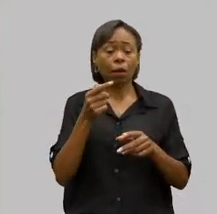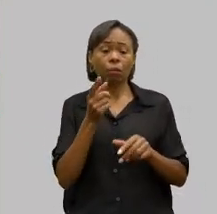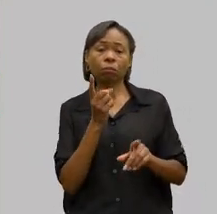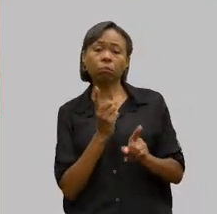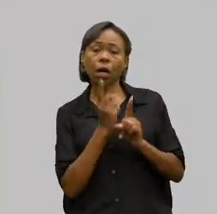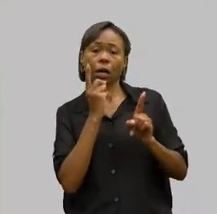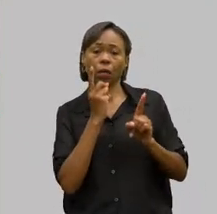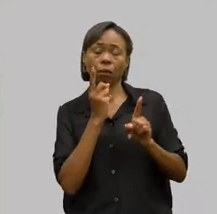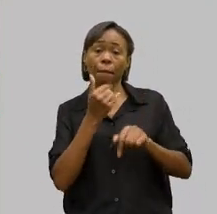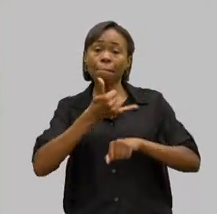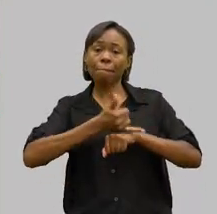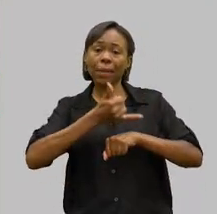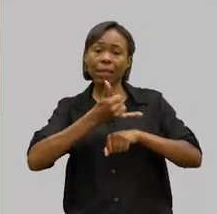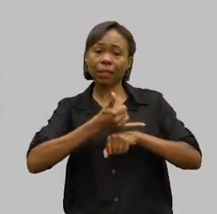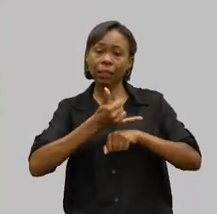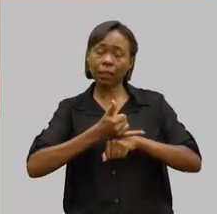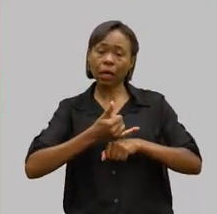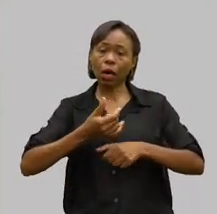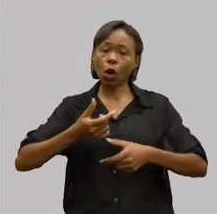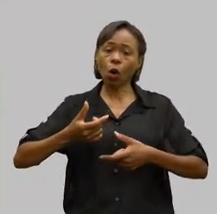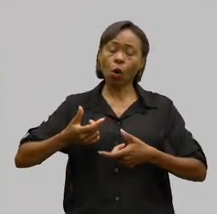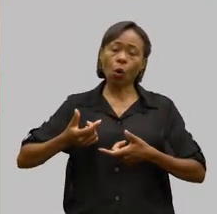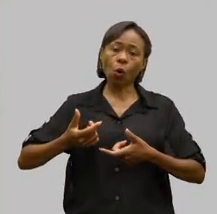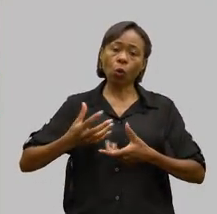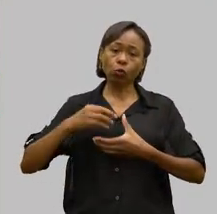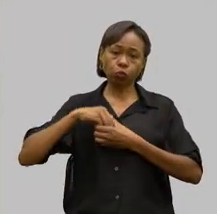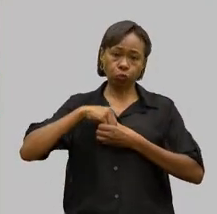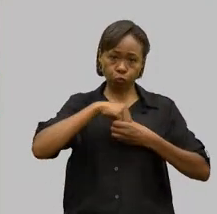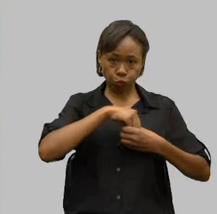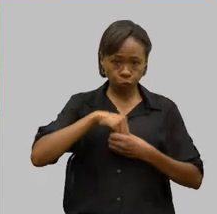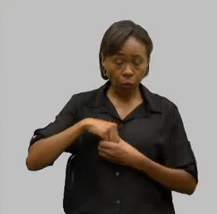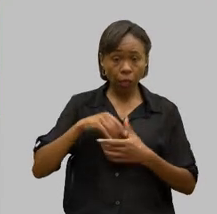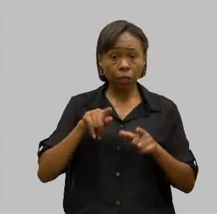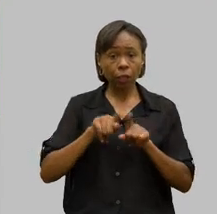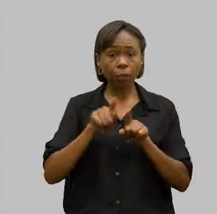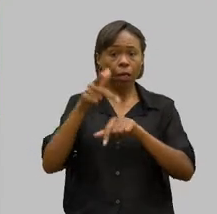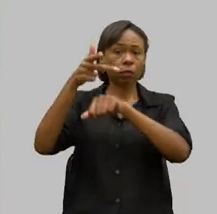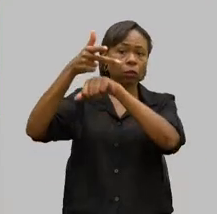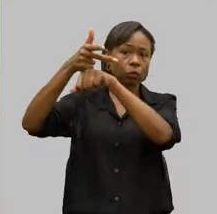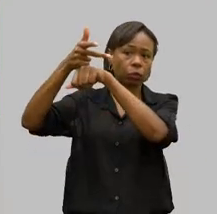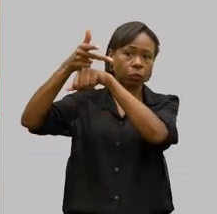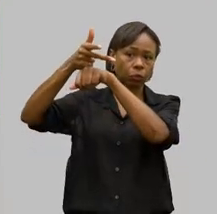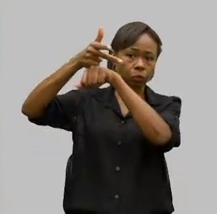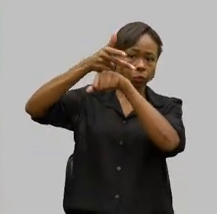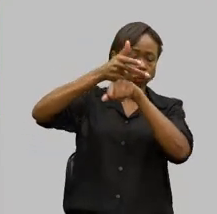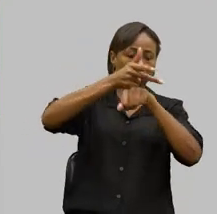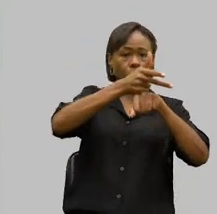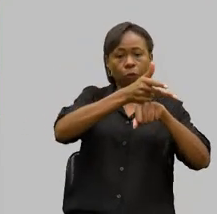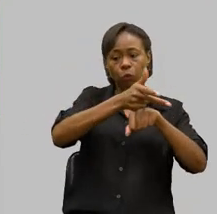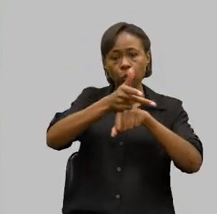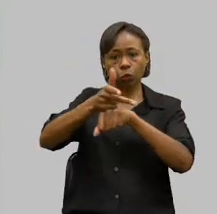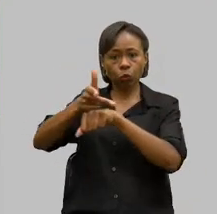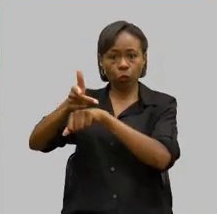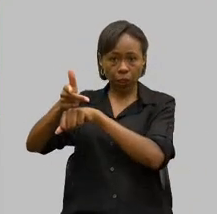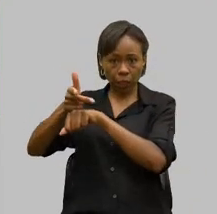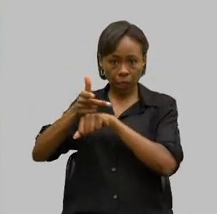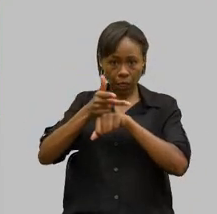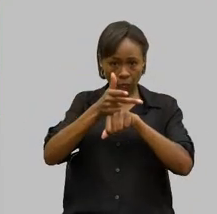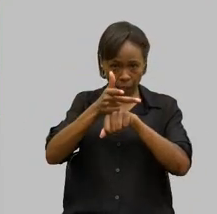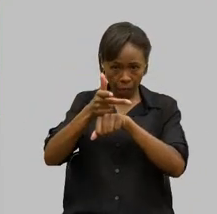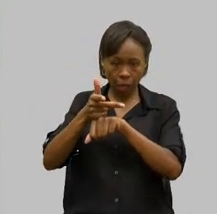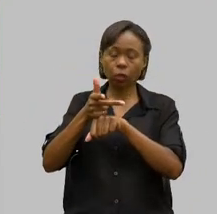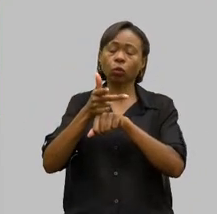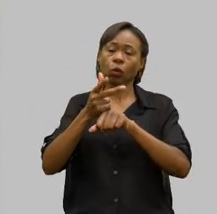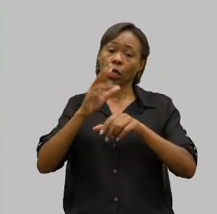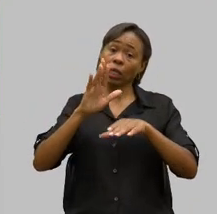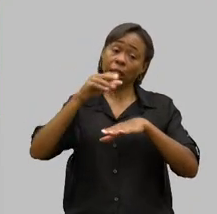fixo, instalar sistemas de videomonitoramento com possibilidade de acesso, controle e vigilância em setor da